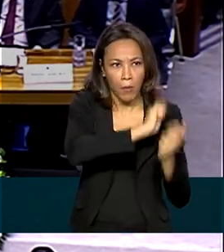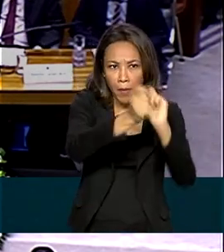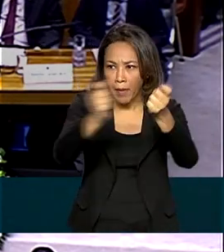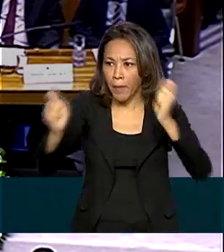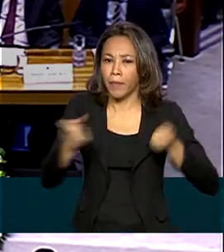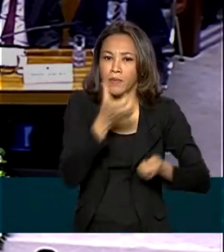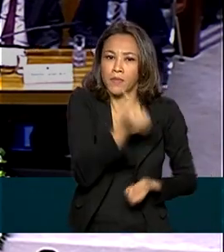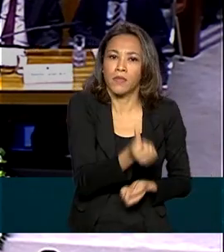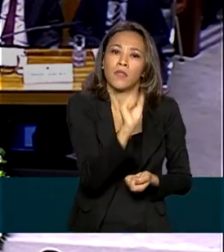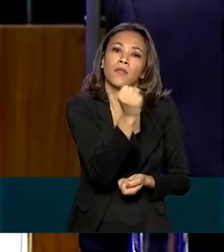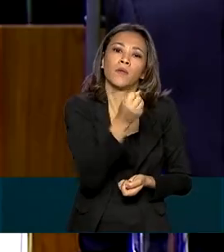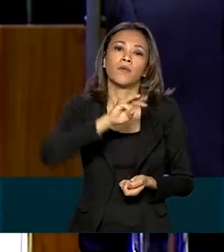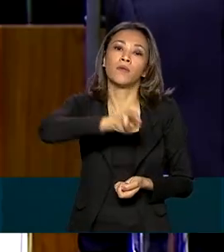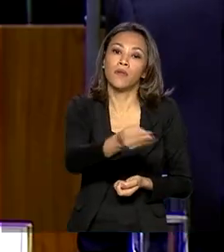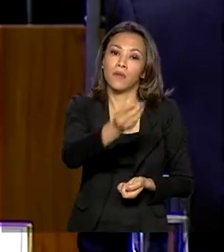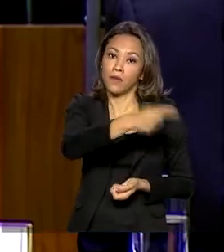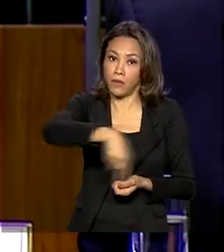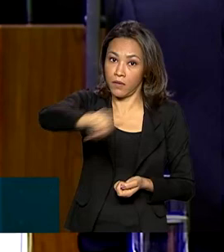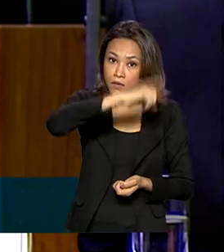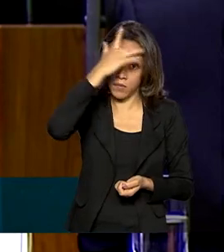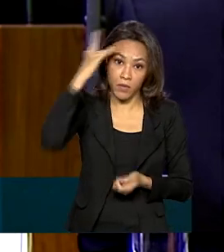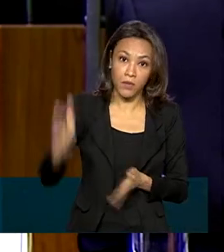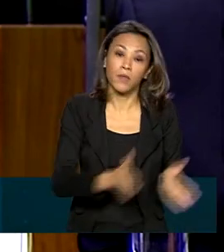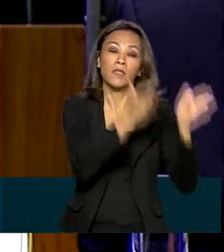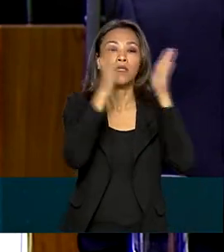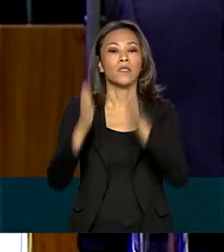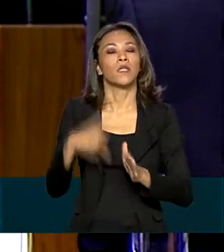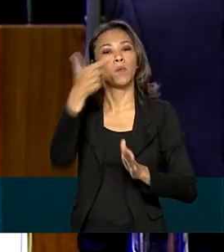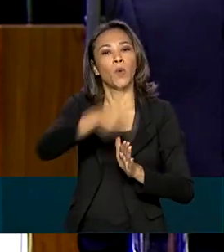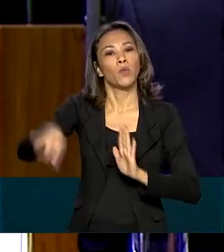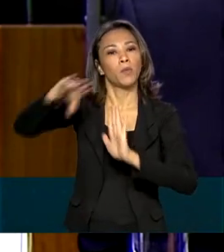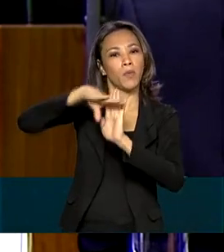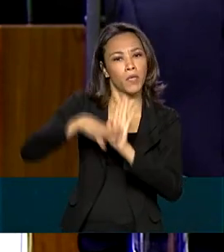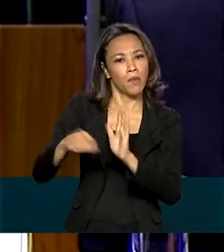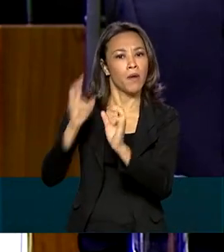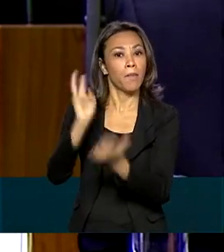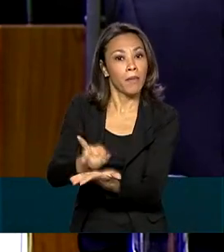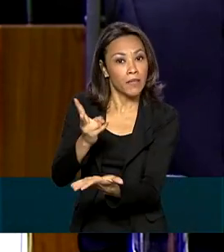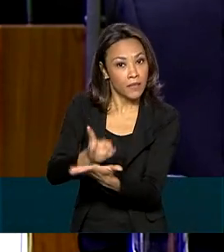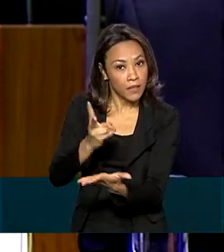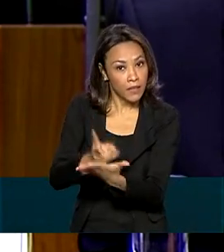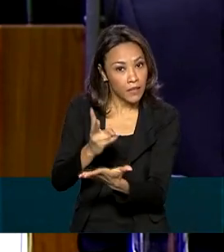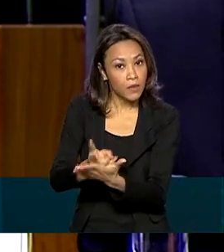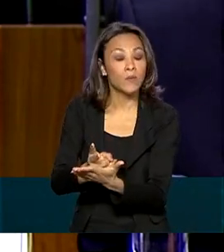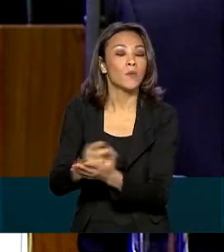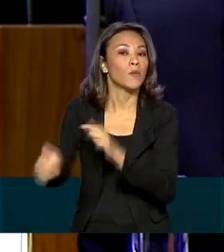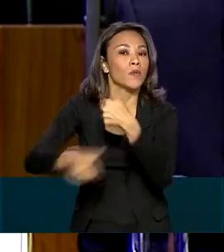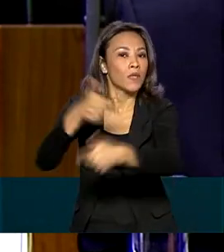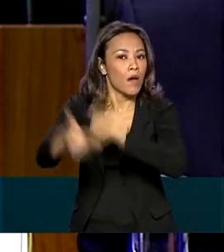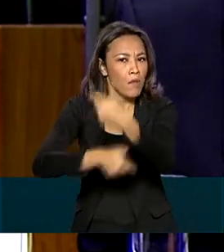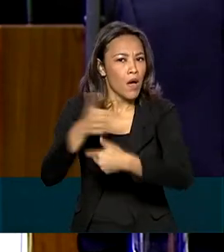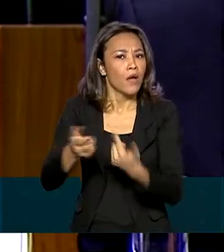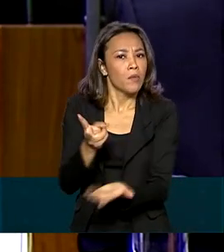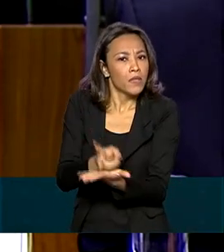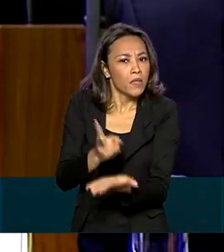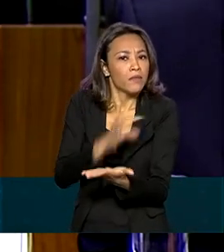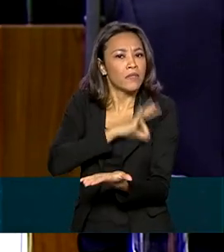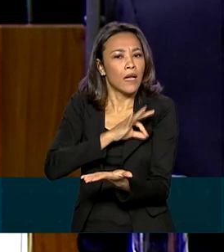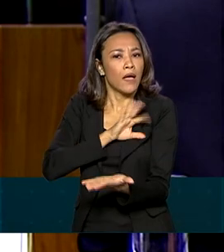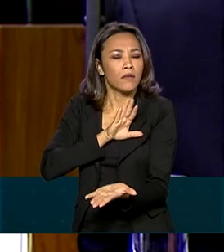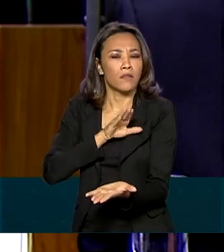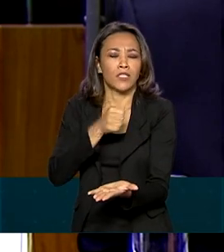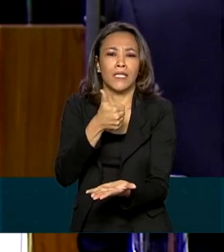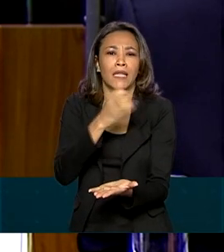68 milhões de brasileiros e o programa de preservação de empregos que até agora já Manteve a renda de quase